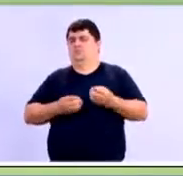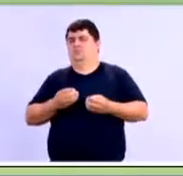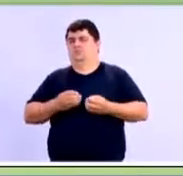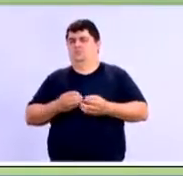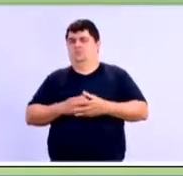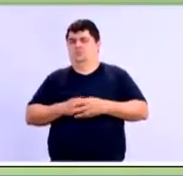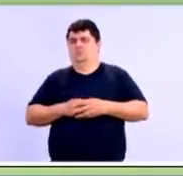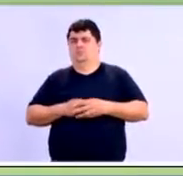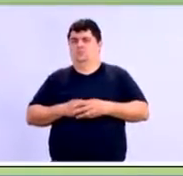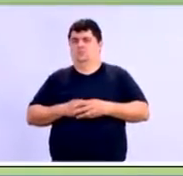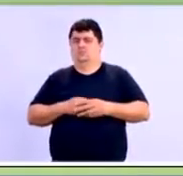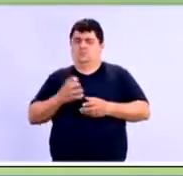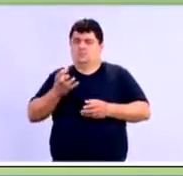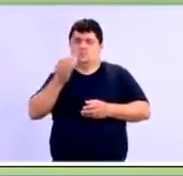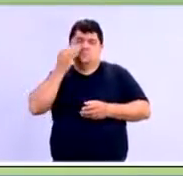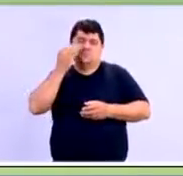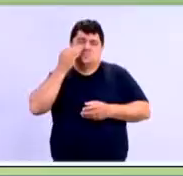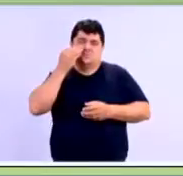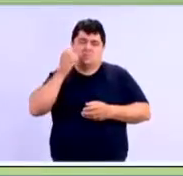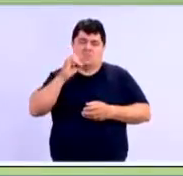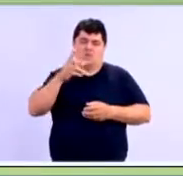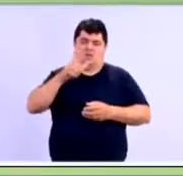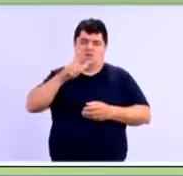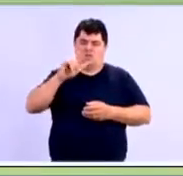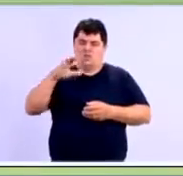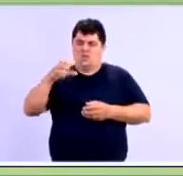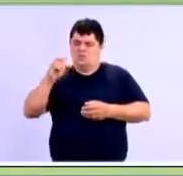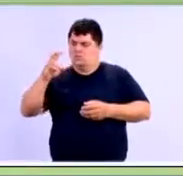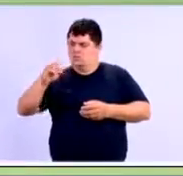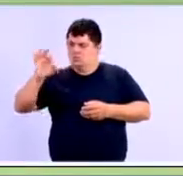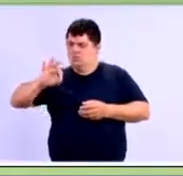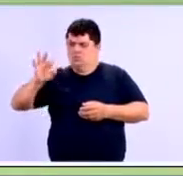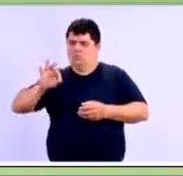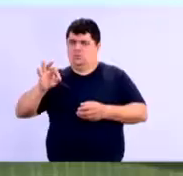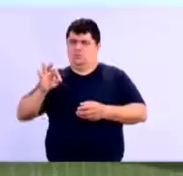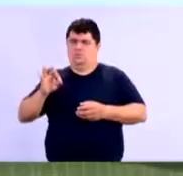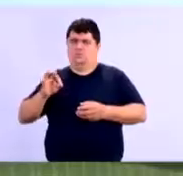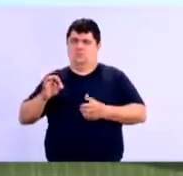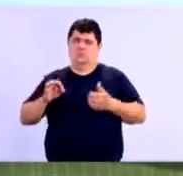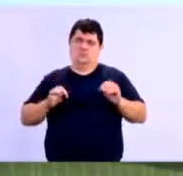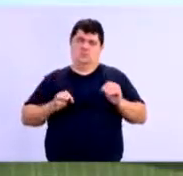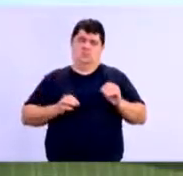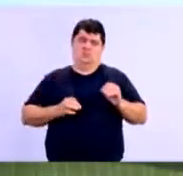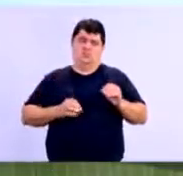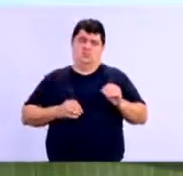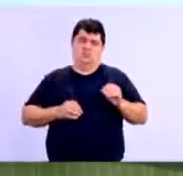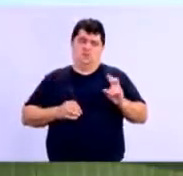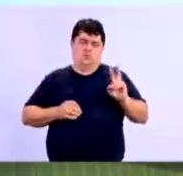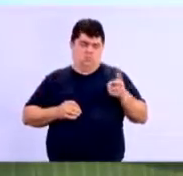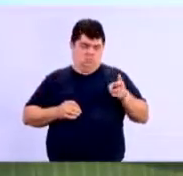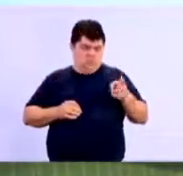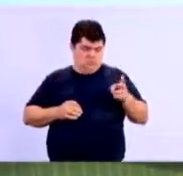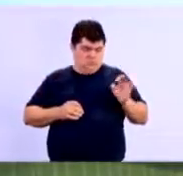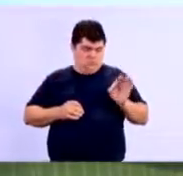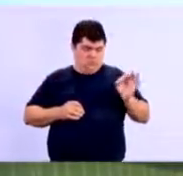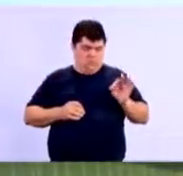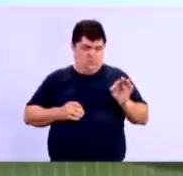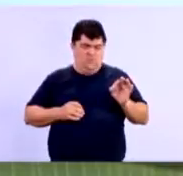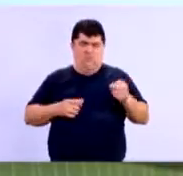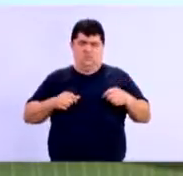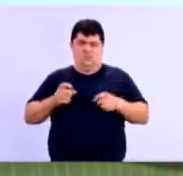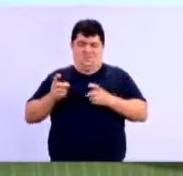Que história é essa? Sim, olha, se eu tenho um lucro de 50%, eu não preciso girar 10 vezes. Agora, se eu tenho um lucro de 2% sobre o produto, eu tenho que